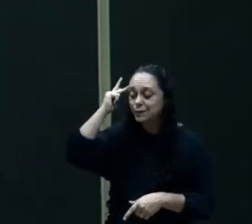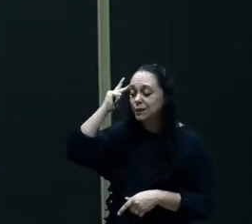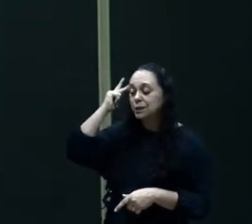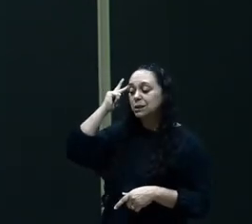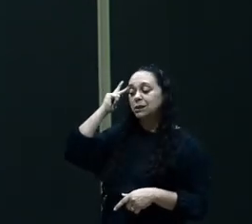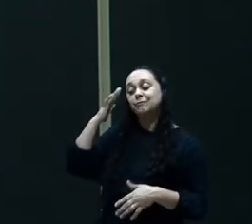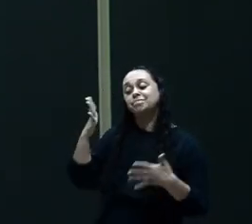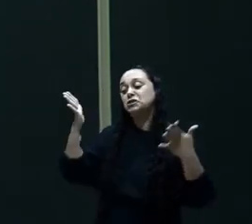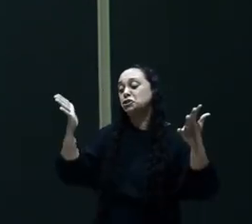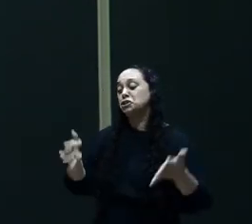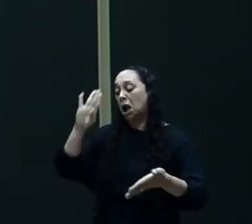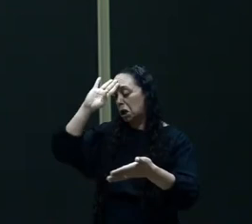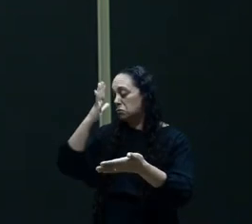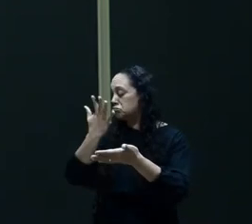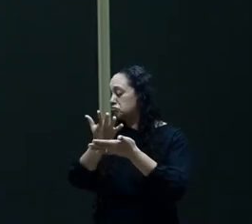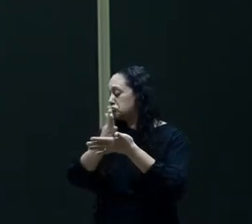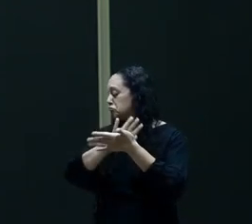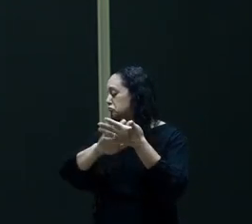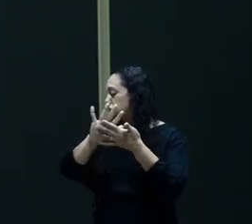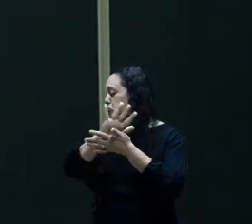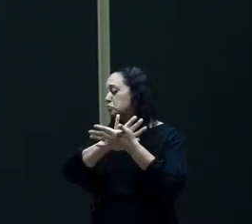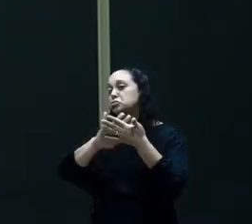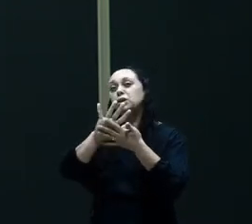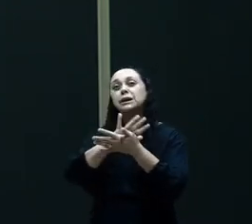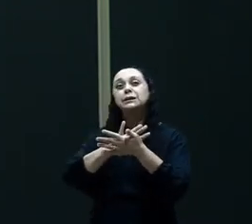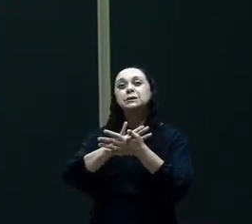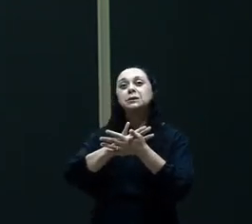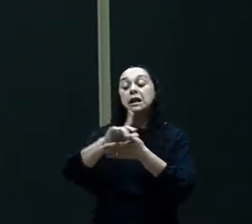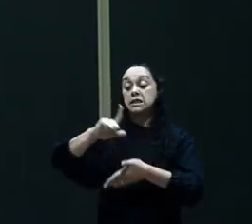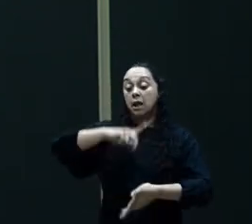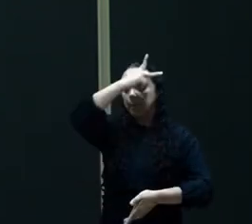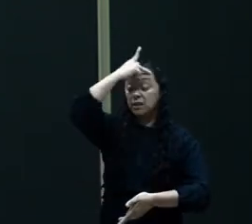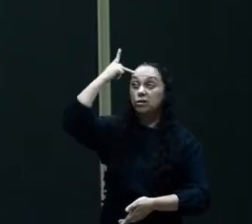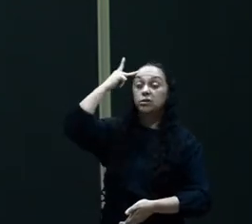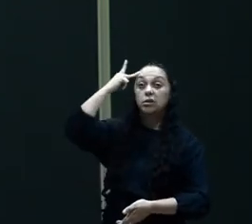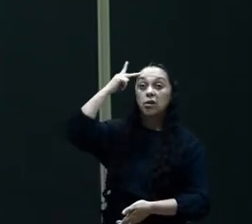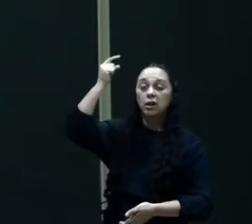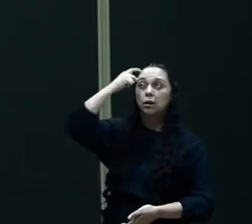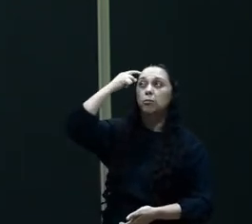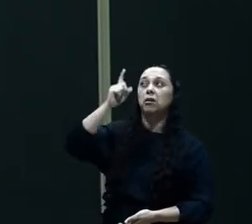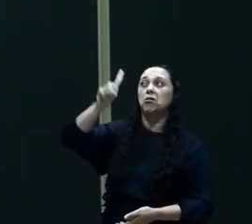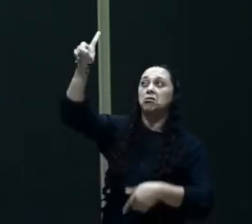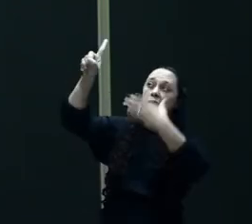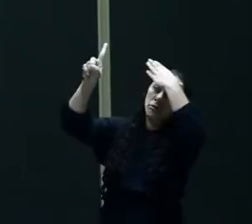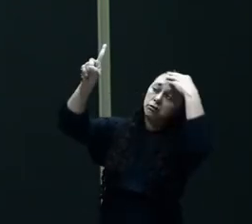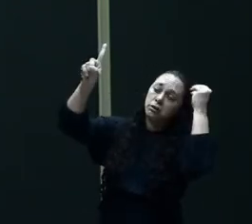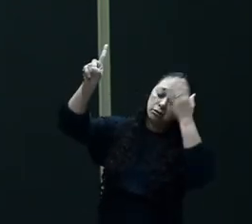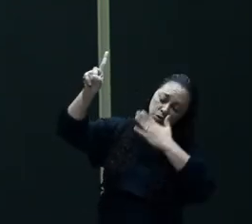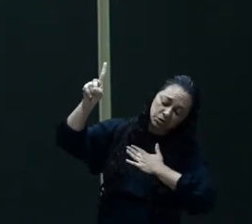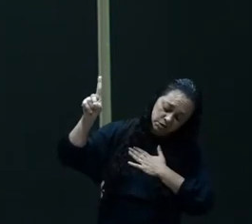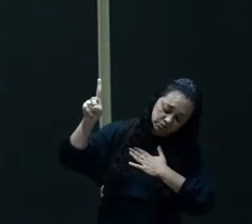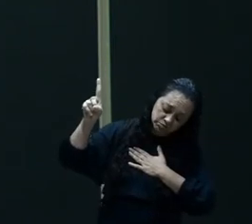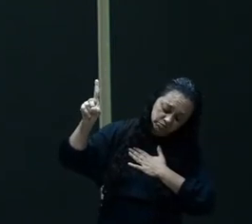promessa tem gente achando que Deus se esqueceu de você da promessa que te fez eu já vi